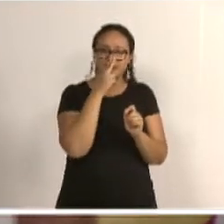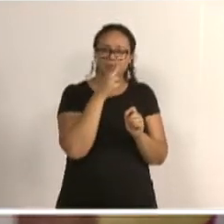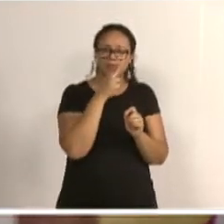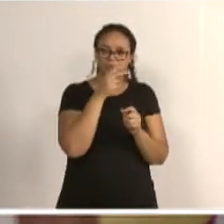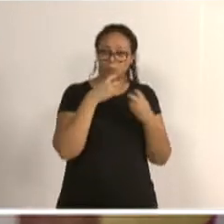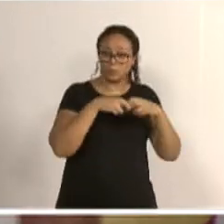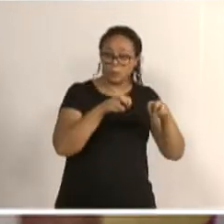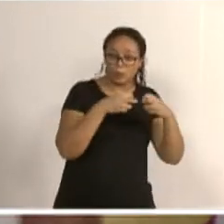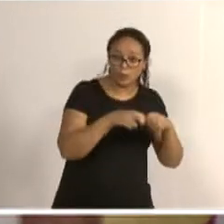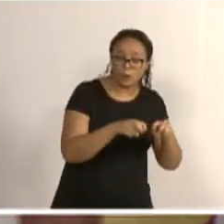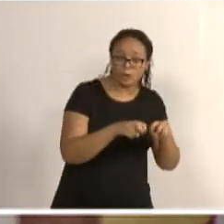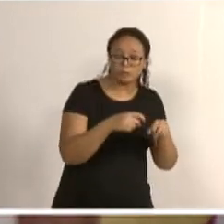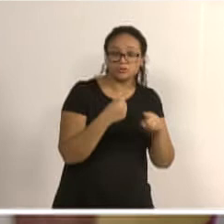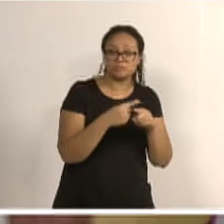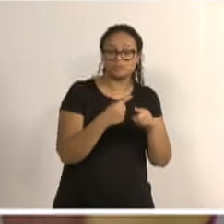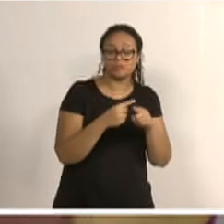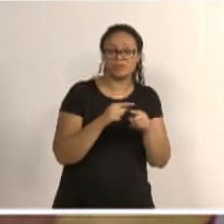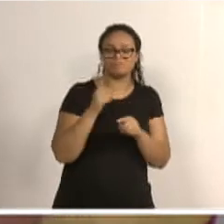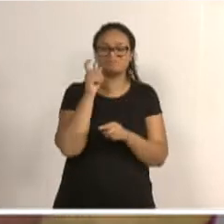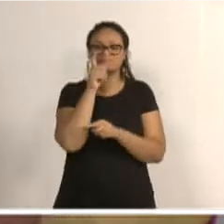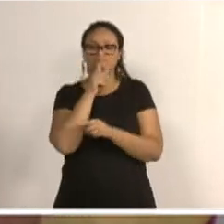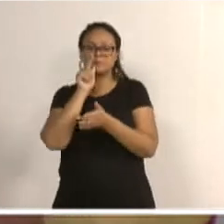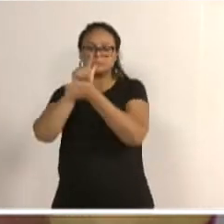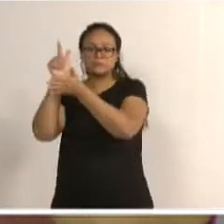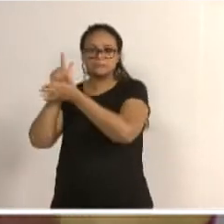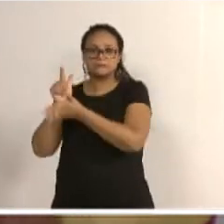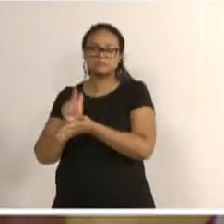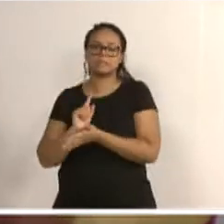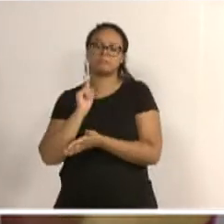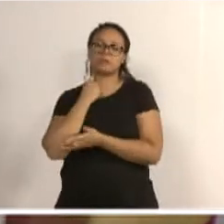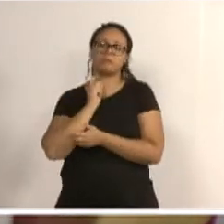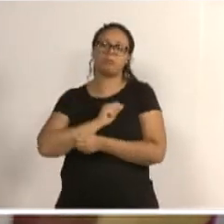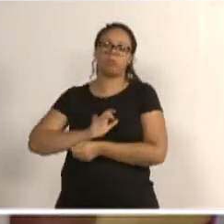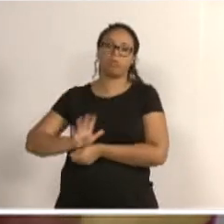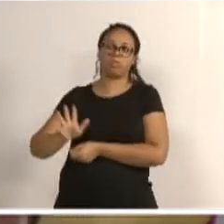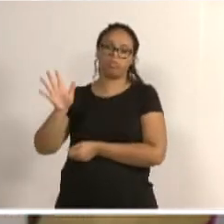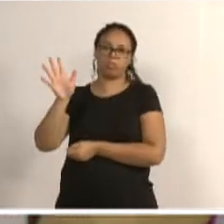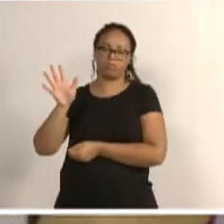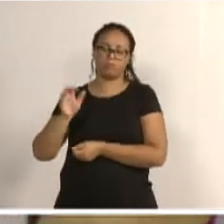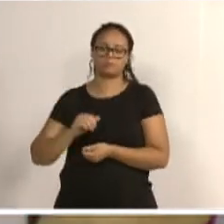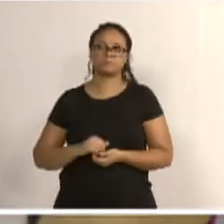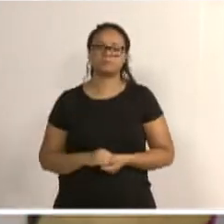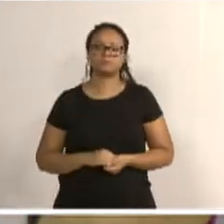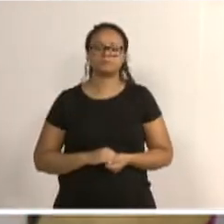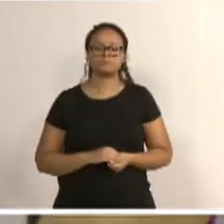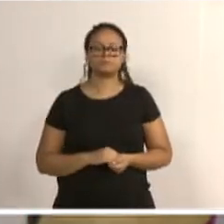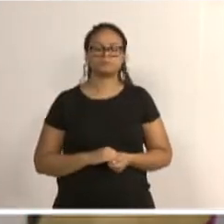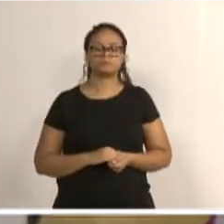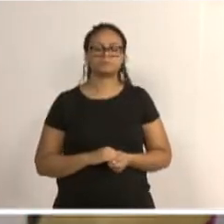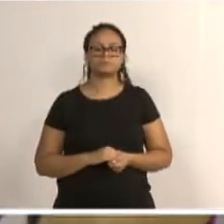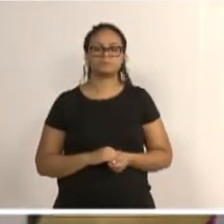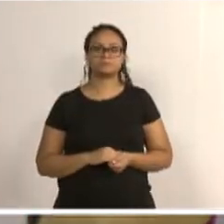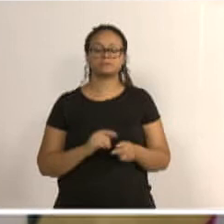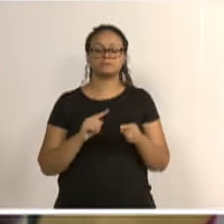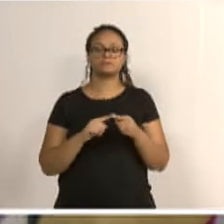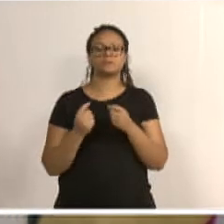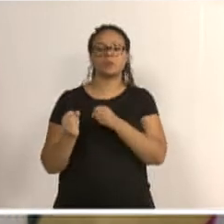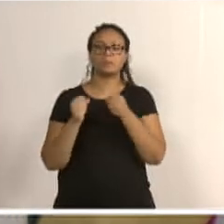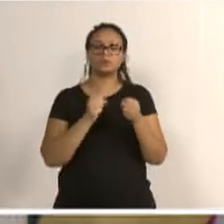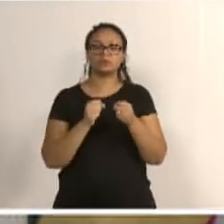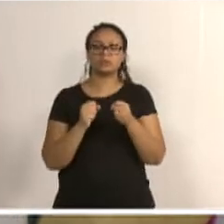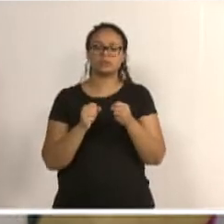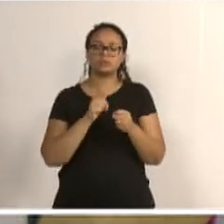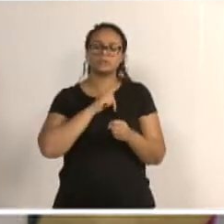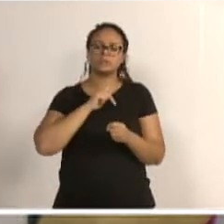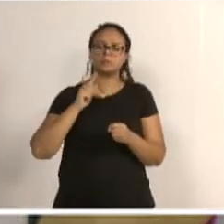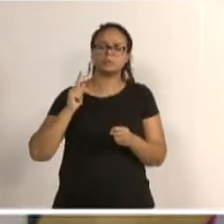automóveis. E, por último, já que o poder público foi tão eficiente em apresentar